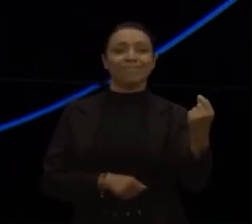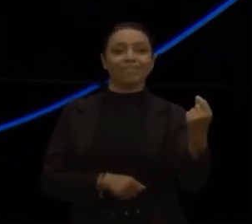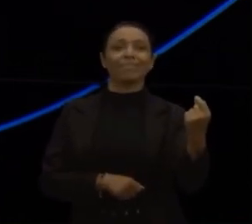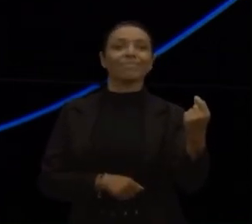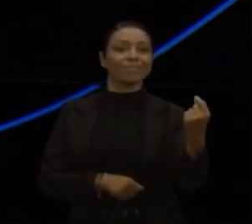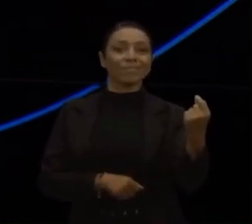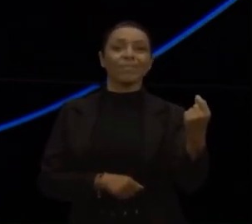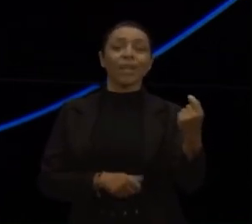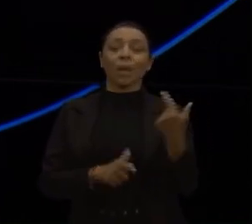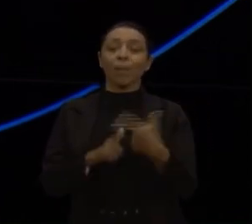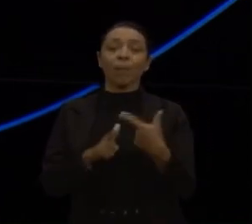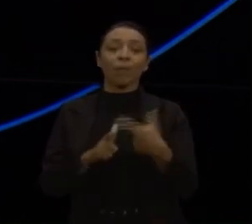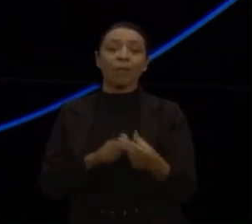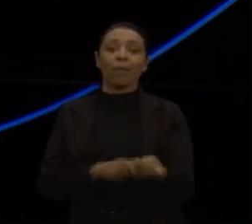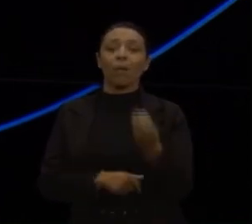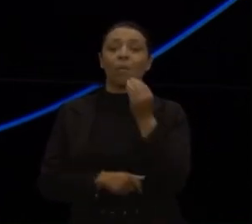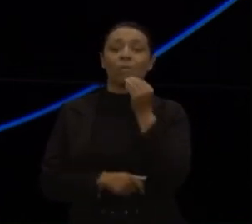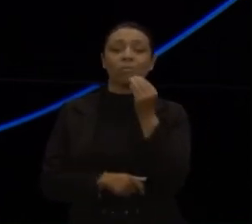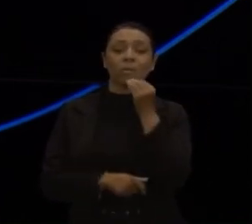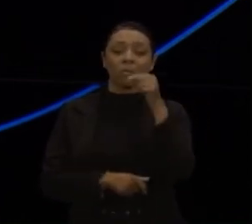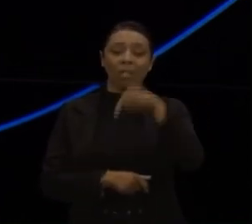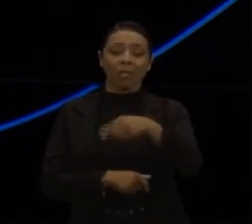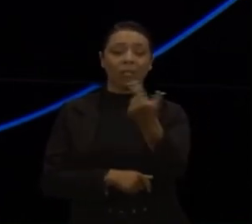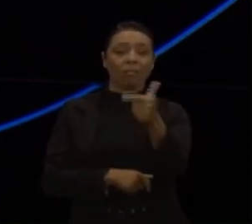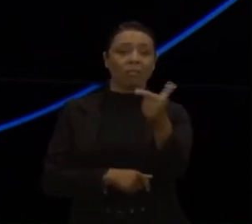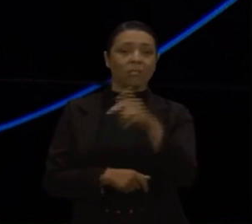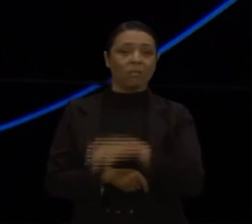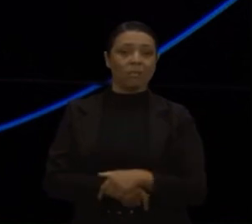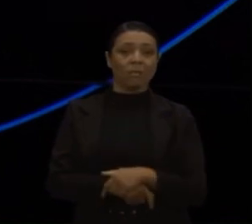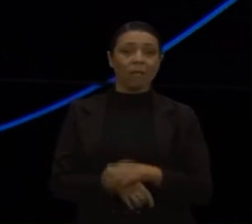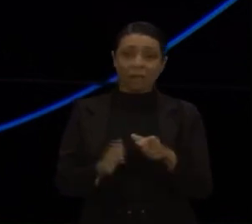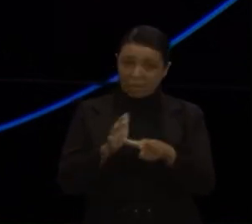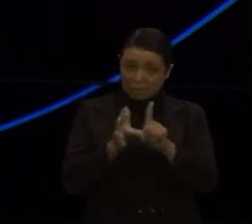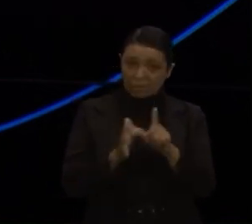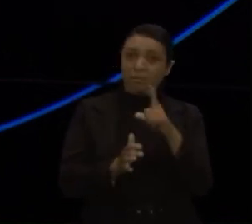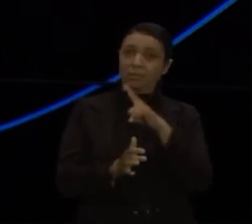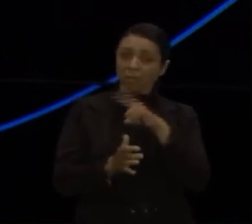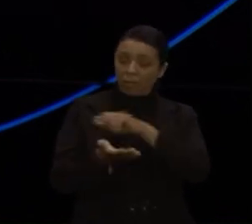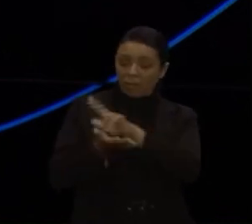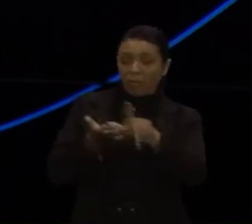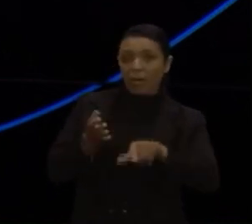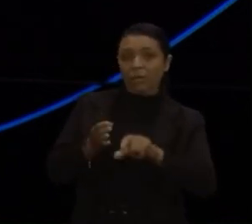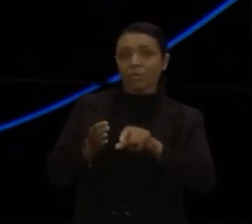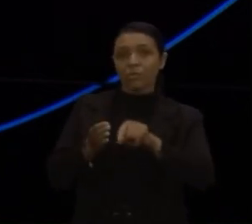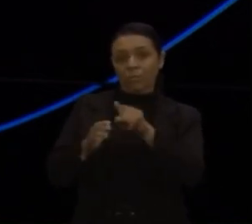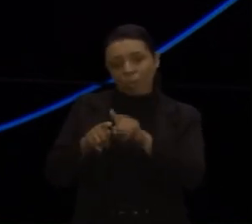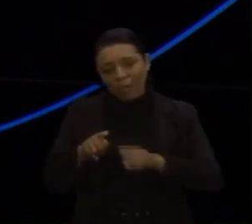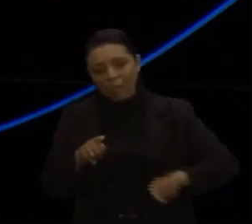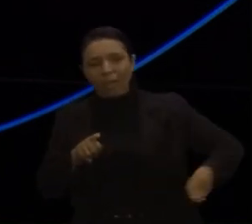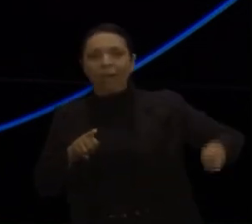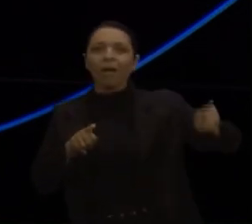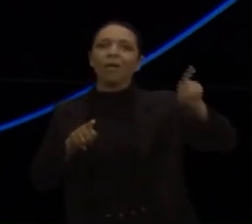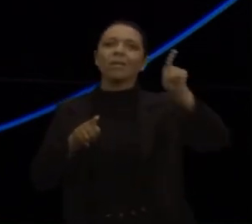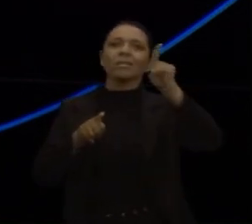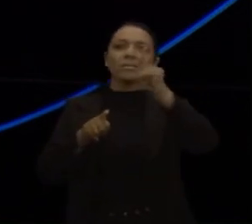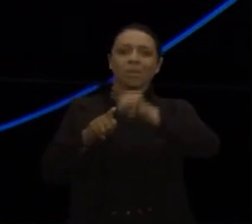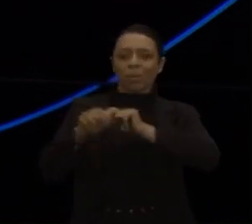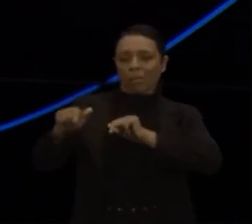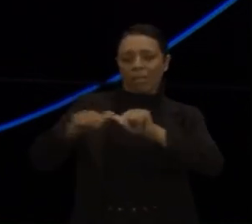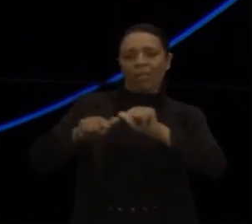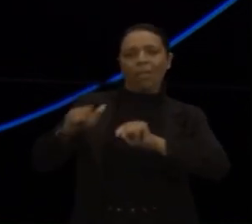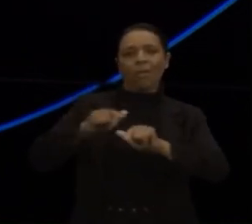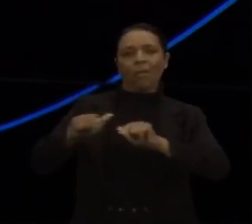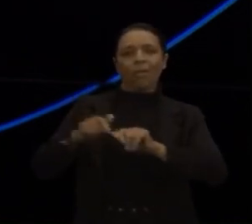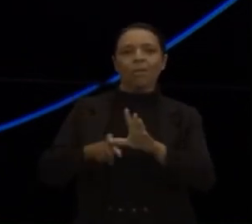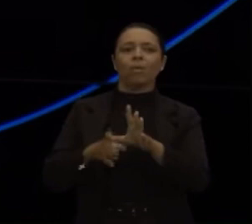Grande já teve diversos ciclos de geração de emprego e renda eu posso citar dois o ciclo do algodão o ciclo do